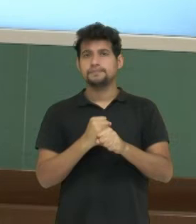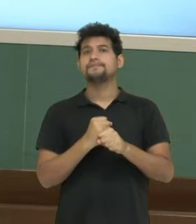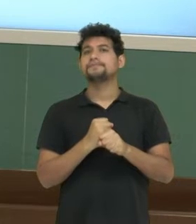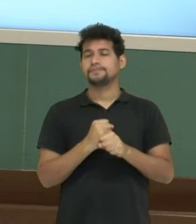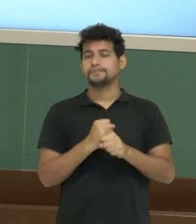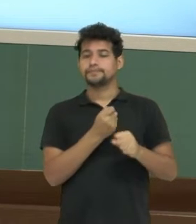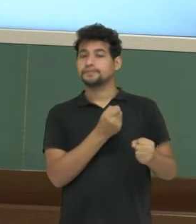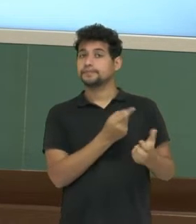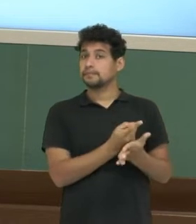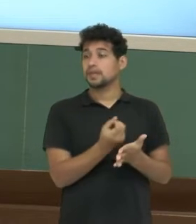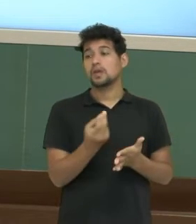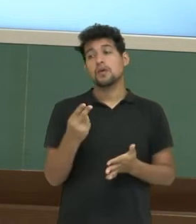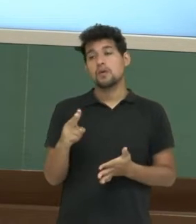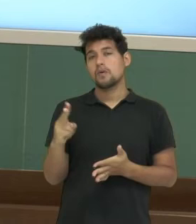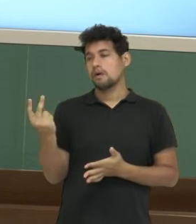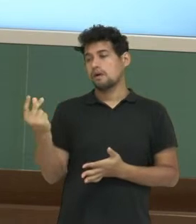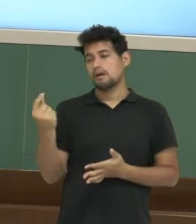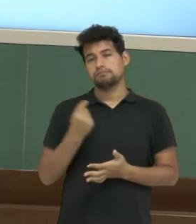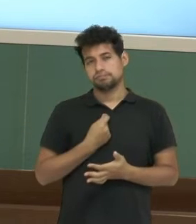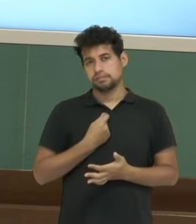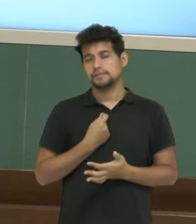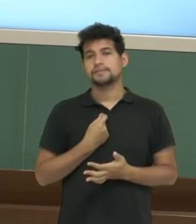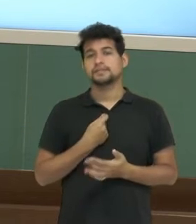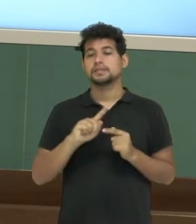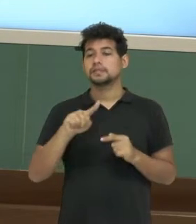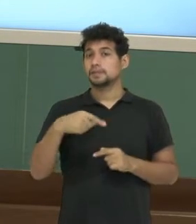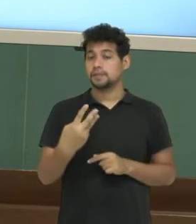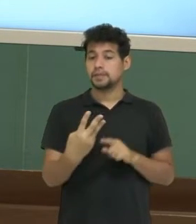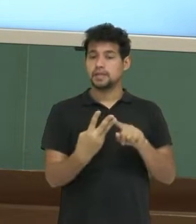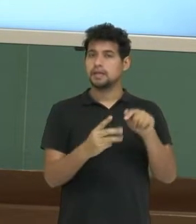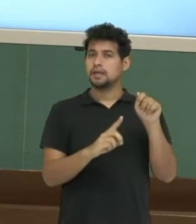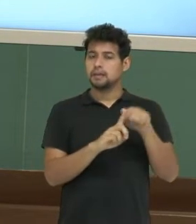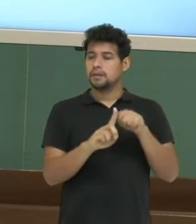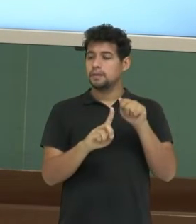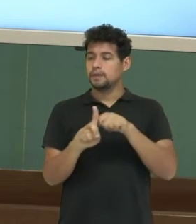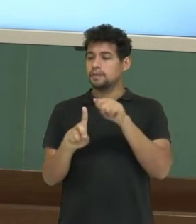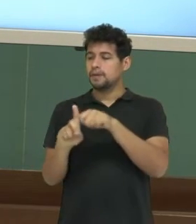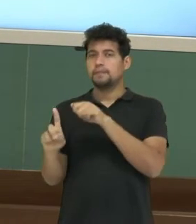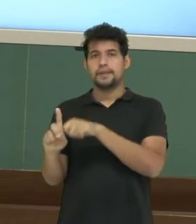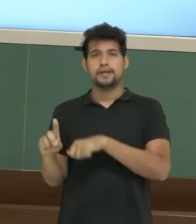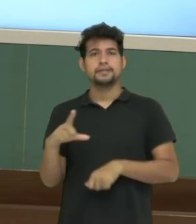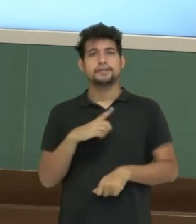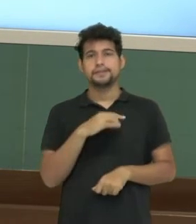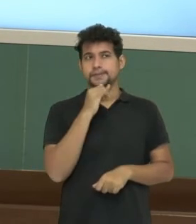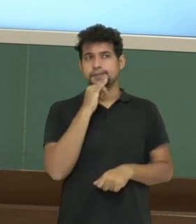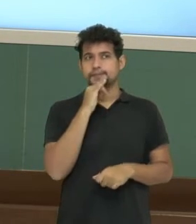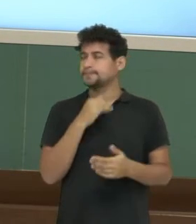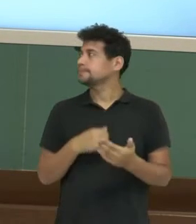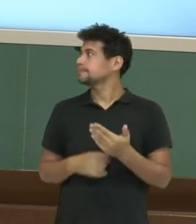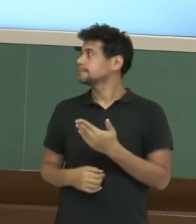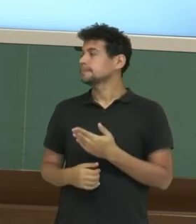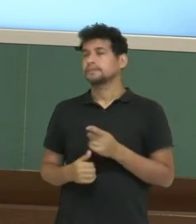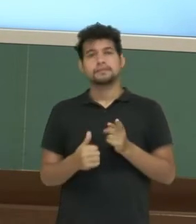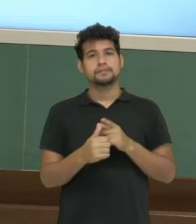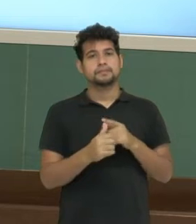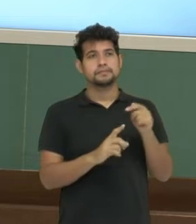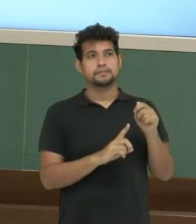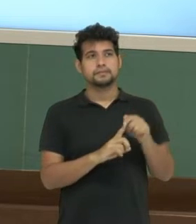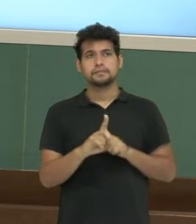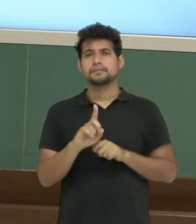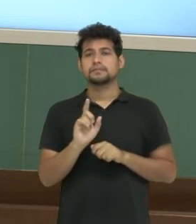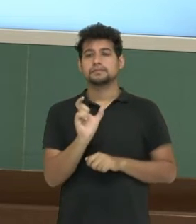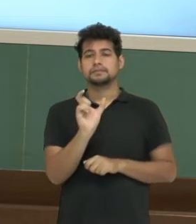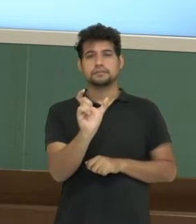você pagar ou para você receber. Após 3 meses de capitalização, temos, um exemplo. Primeiro mês é a